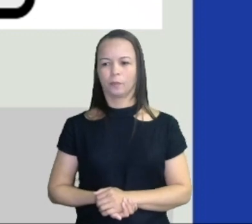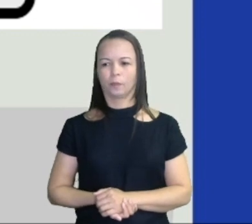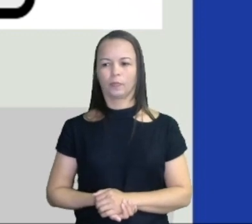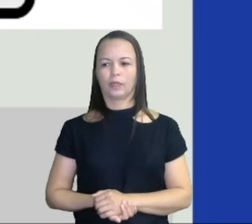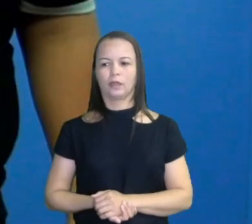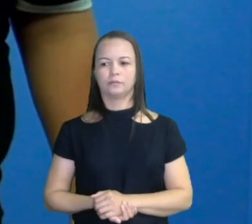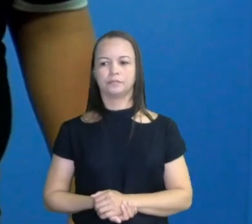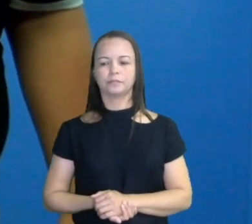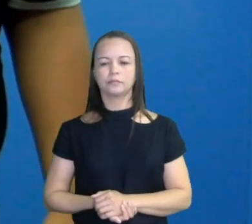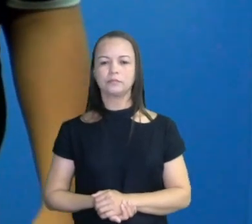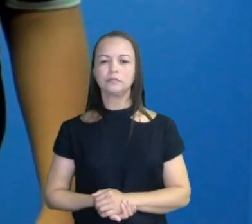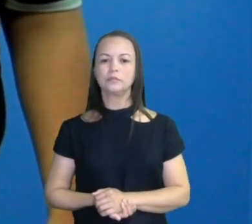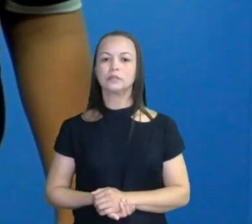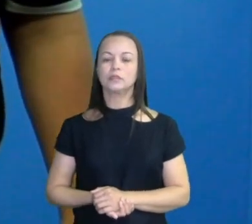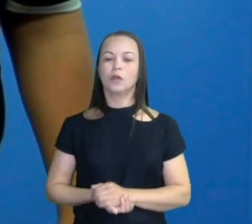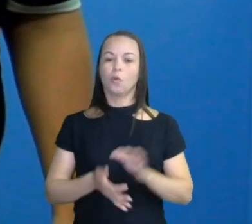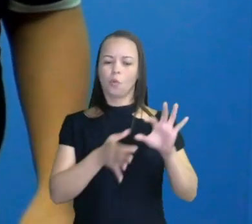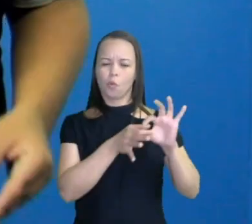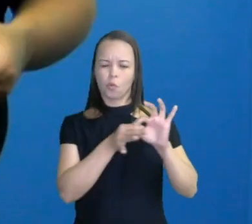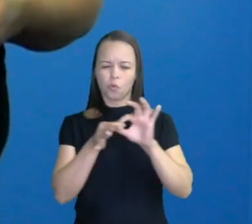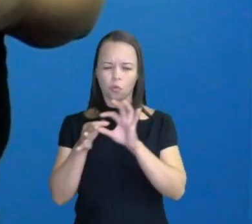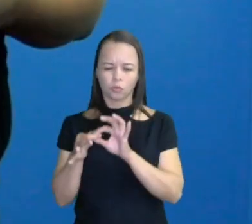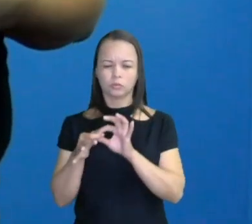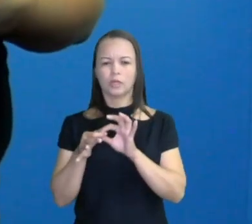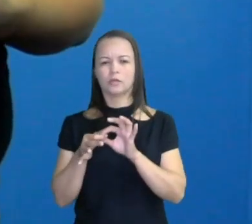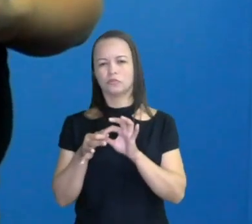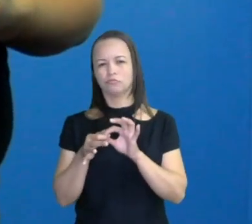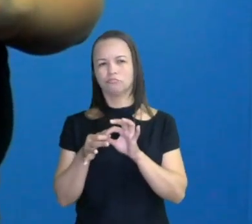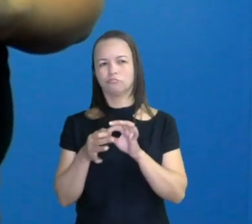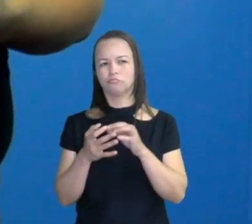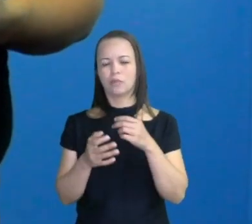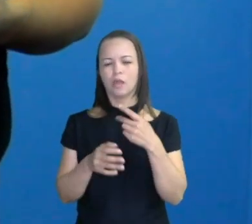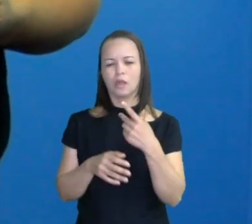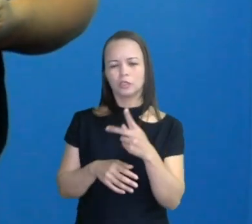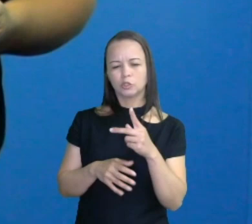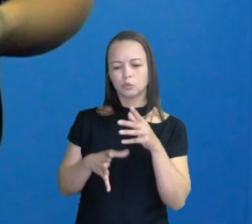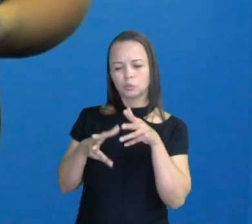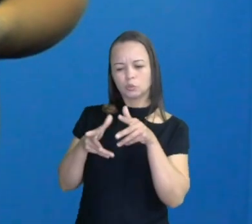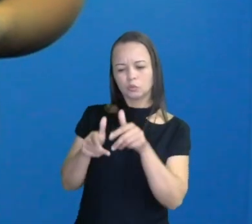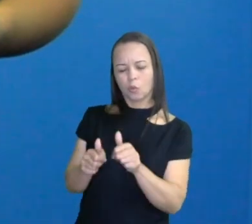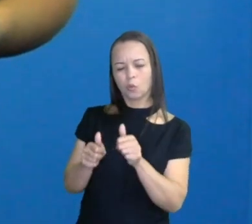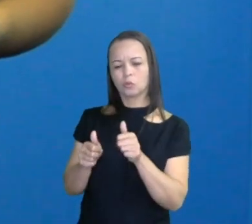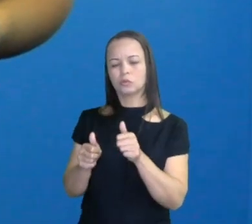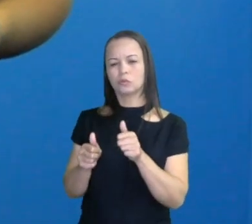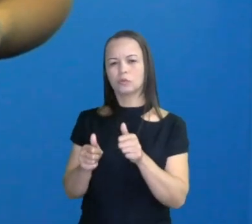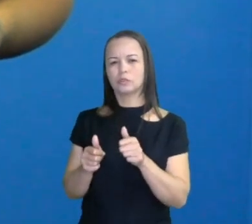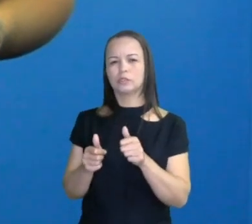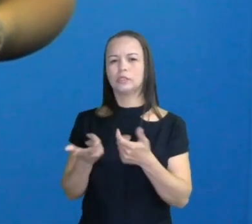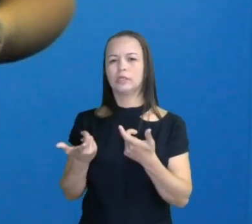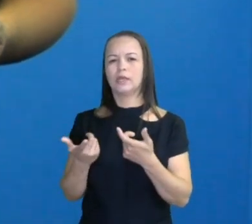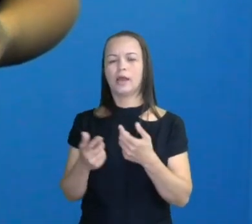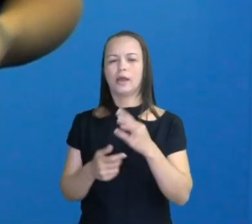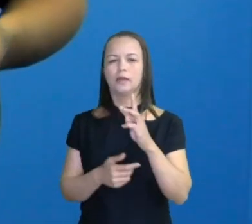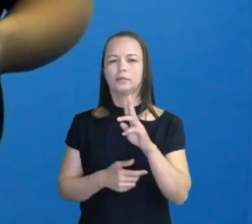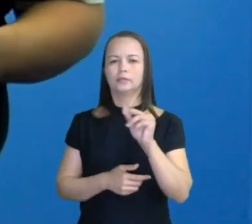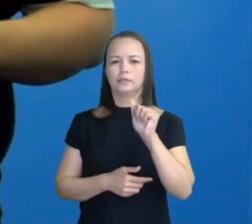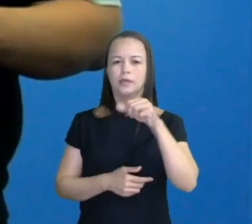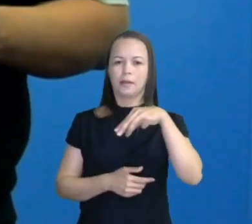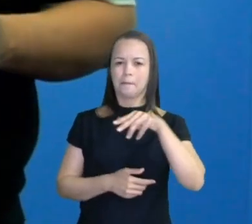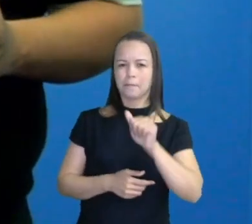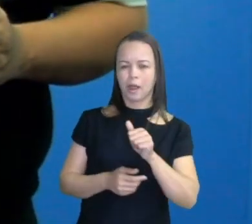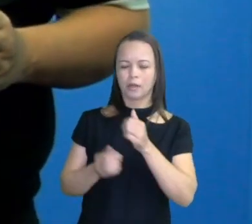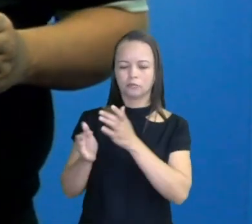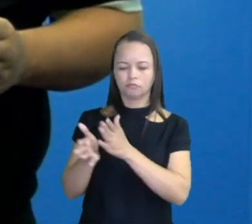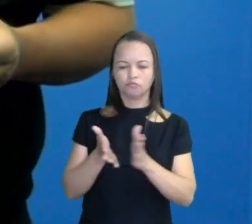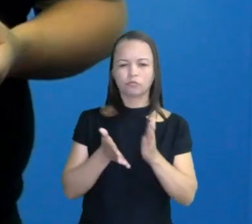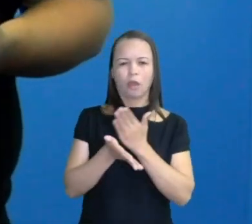O contexto, gente, ele é todo onde a trama irá se passar, tá bom? A